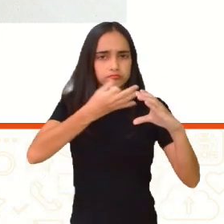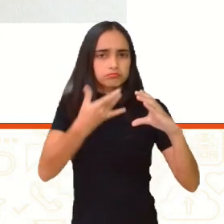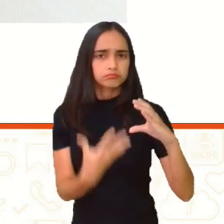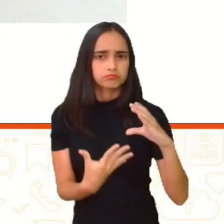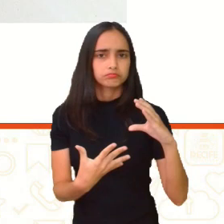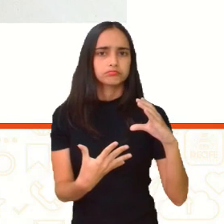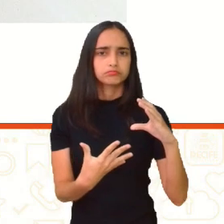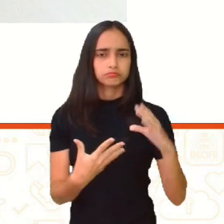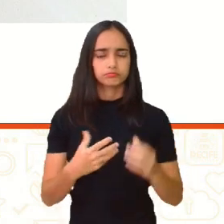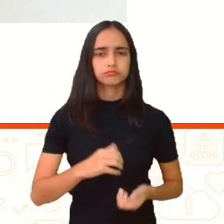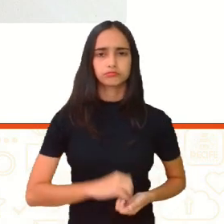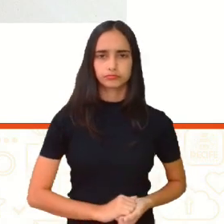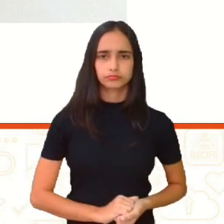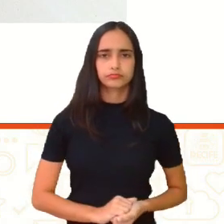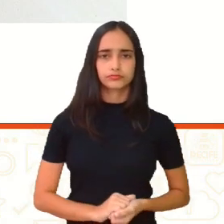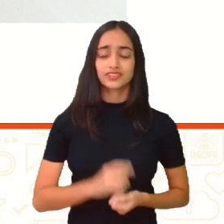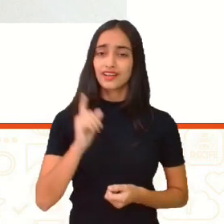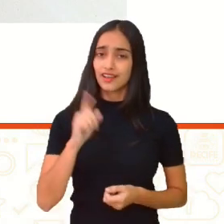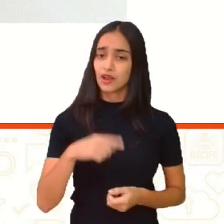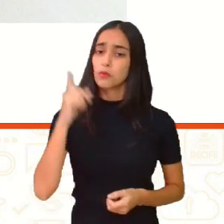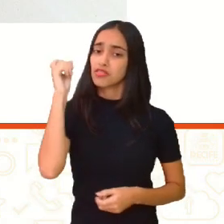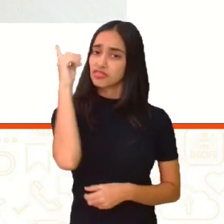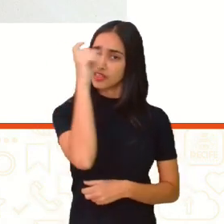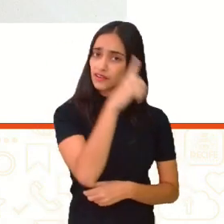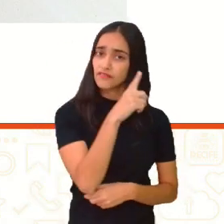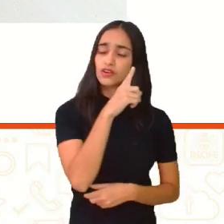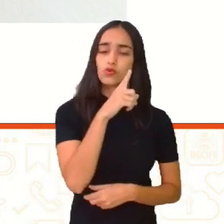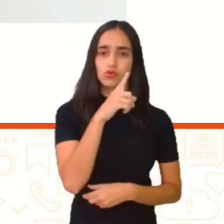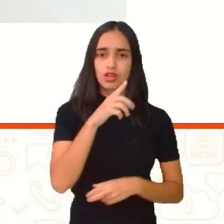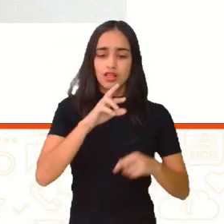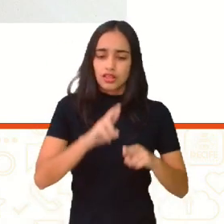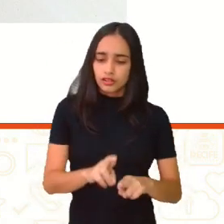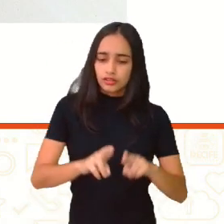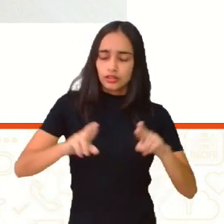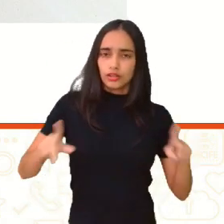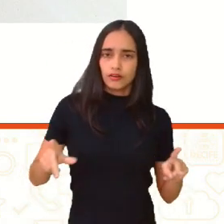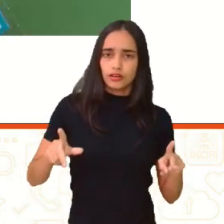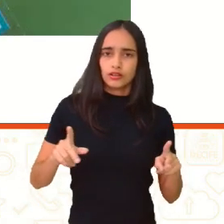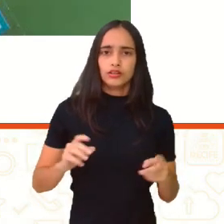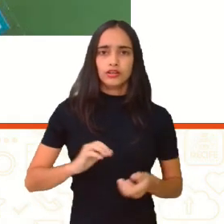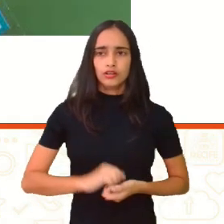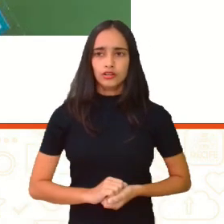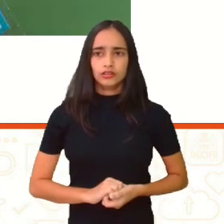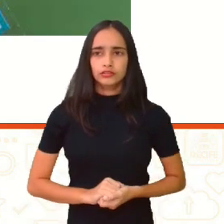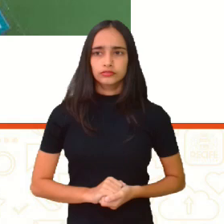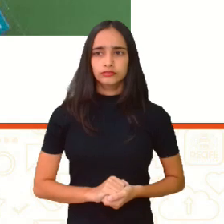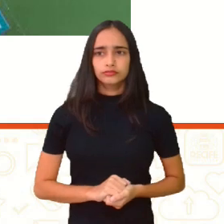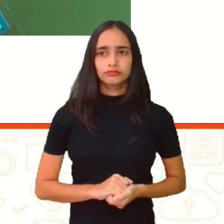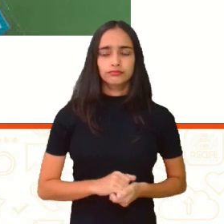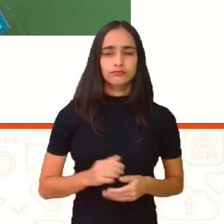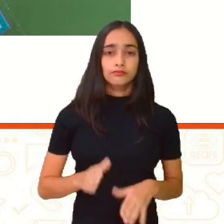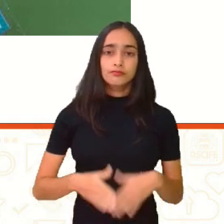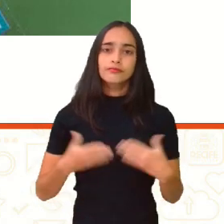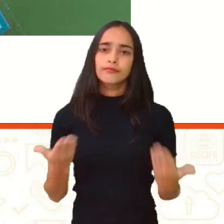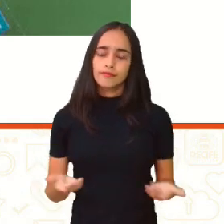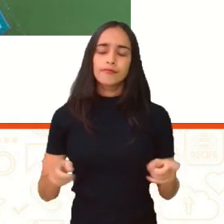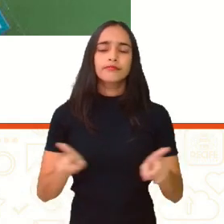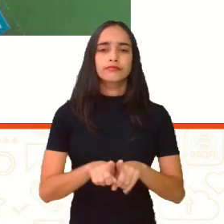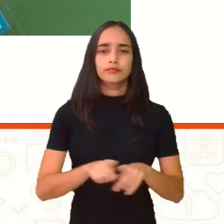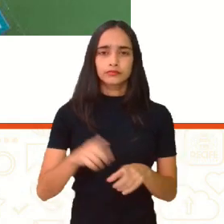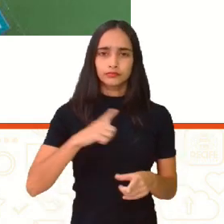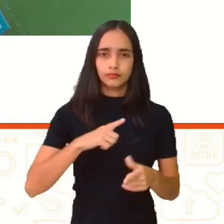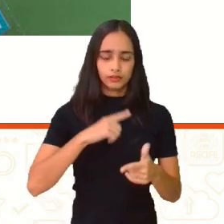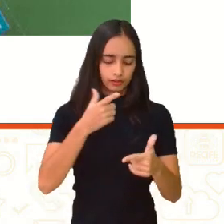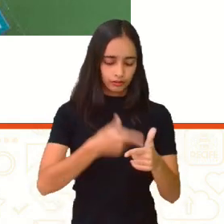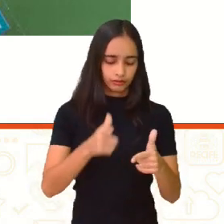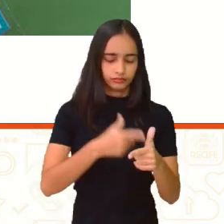dislexia auditiva, essa dificuldade de diferenciação. Então, a gente tem também